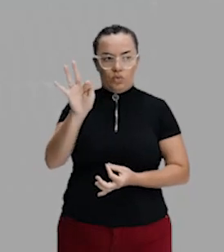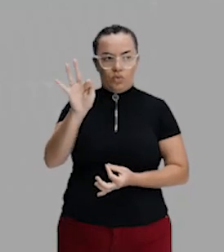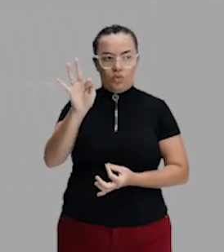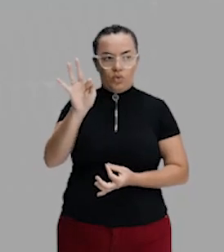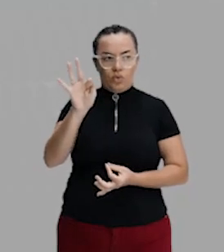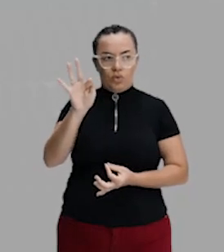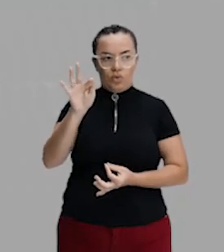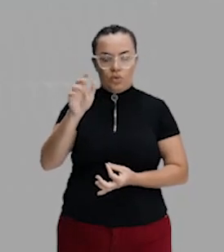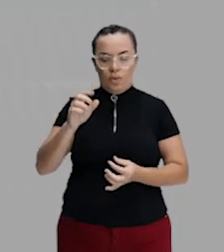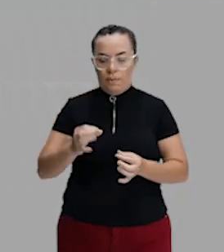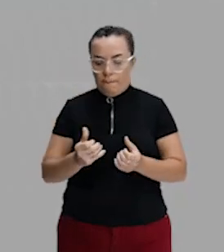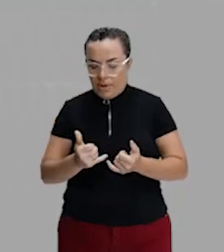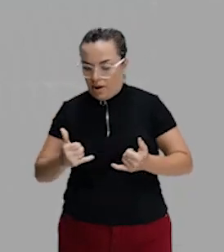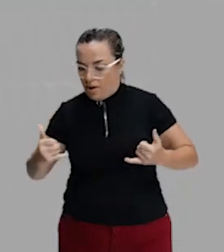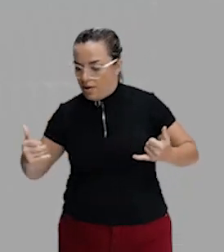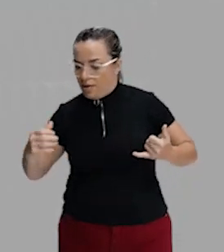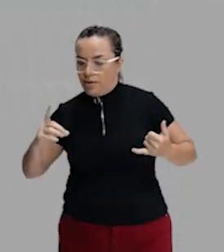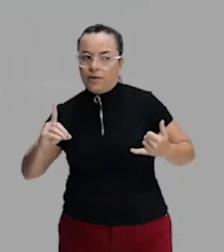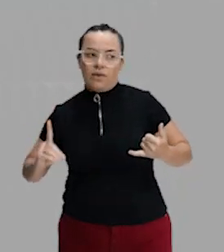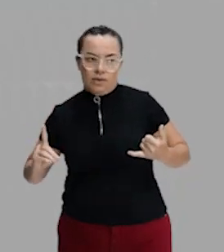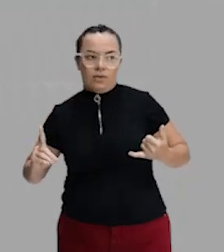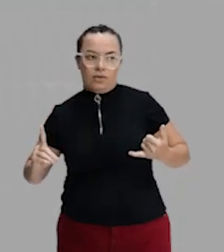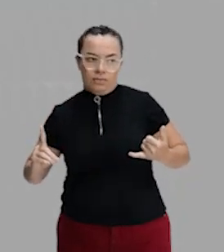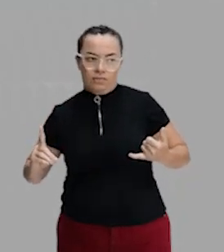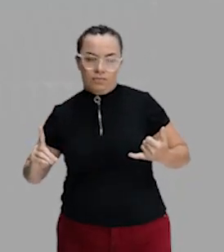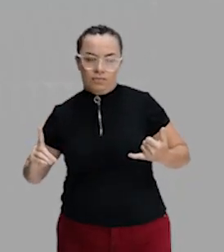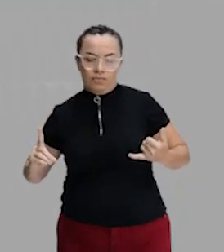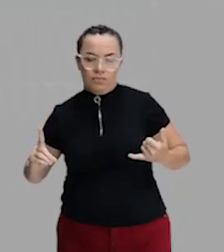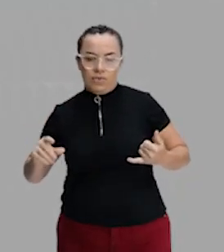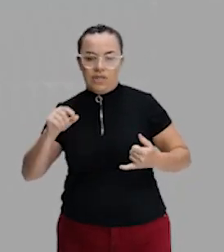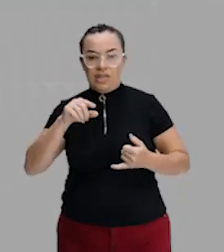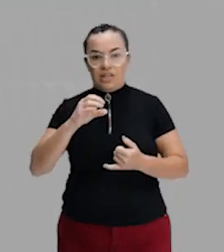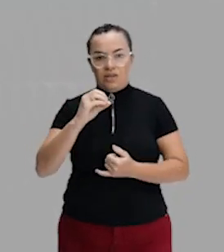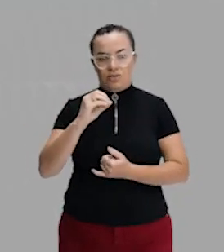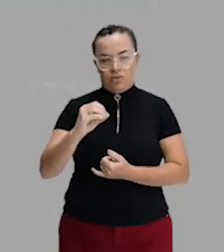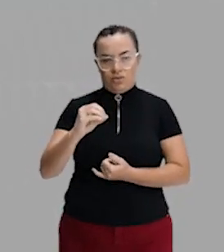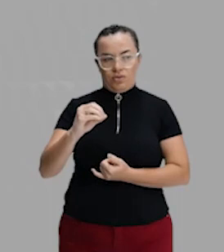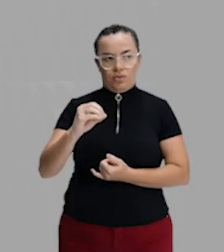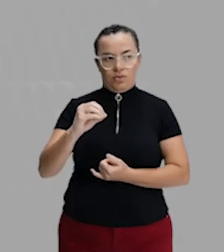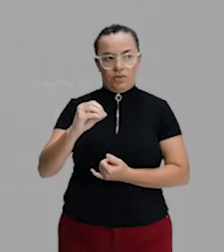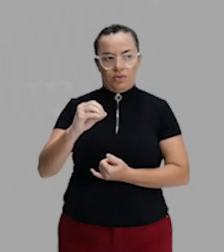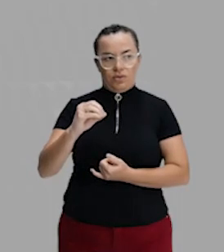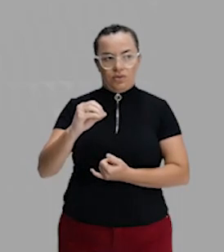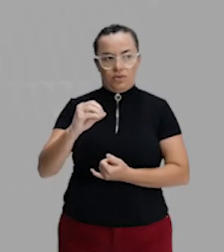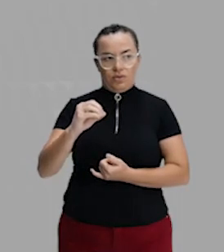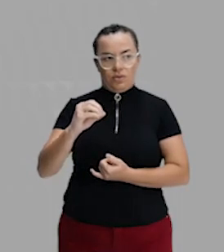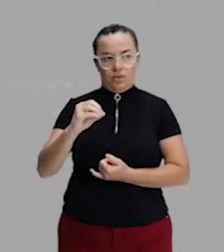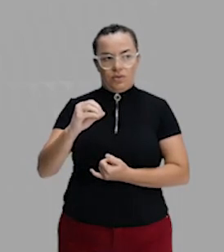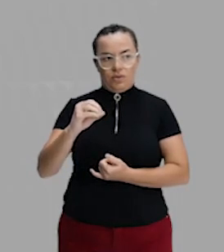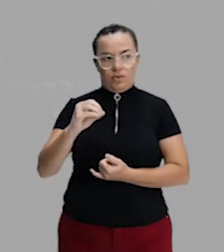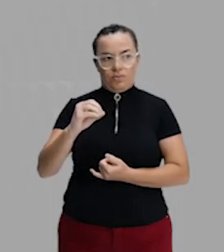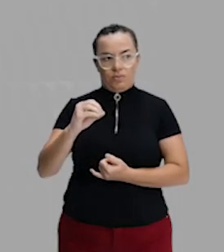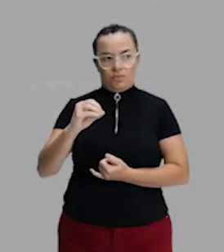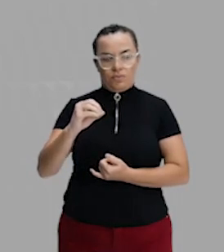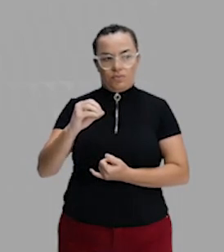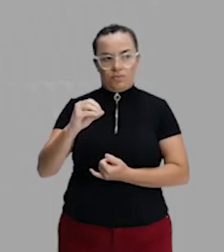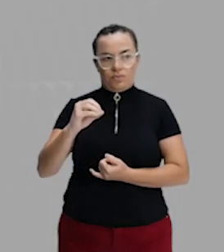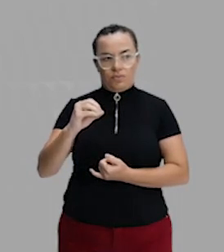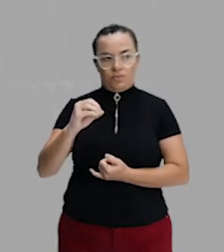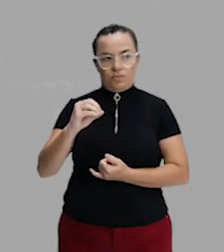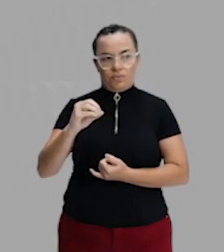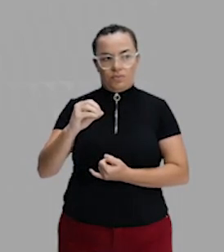2 unidades. Então, se aqui é o 0, se daqui para cá é 2, quer dizer que esse ponto aqui é menos